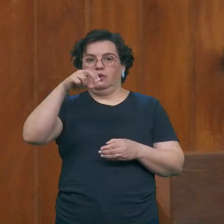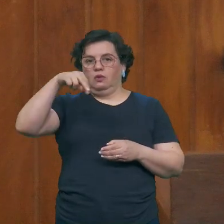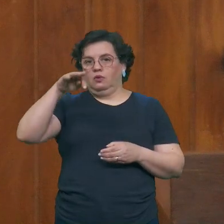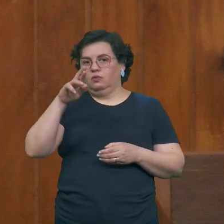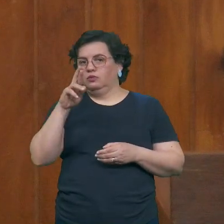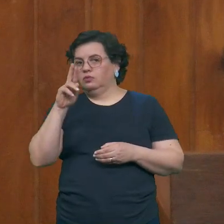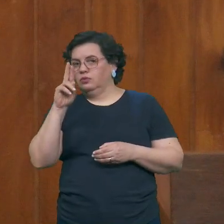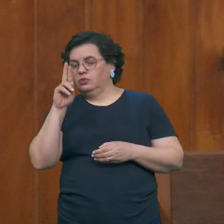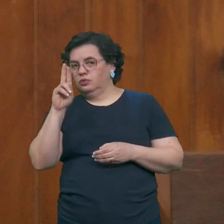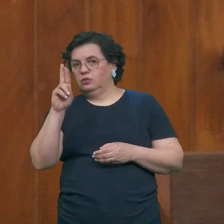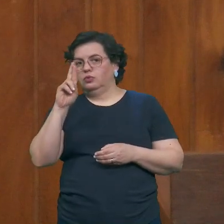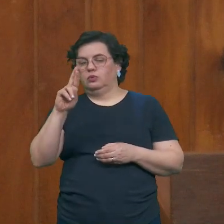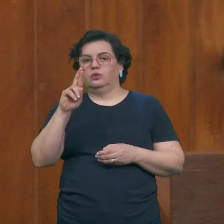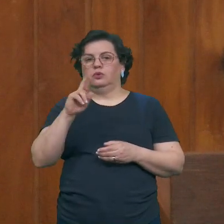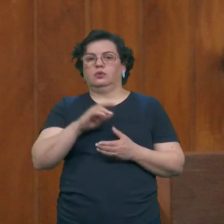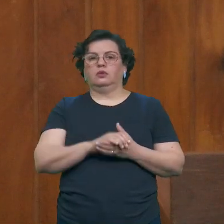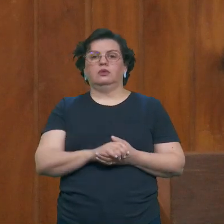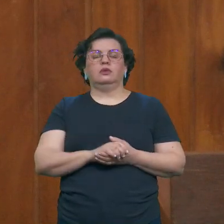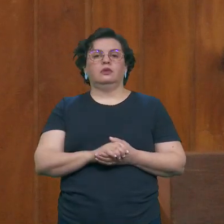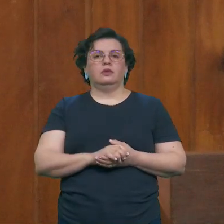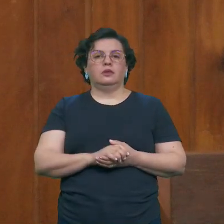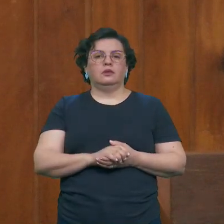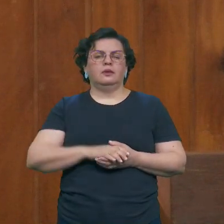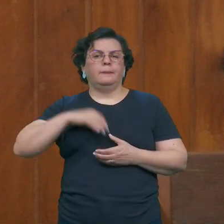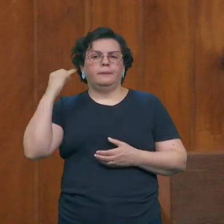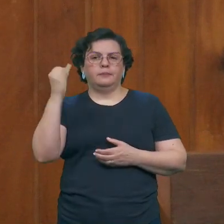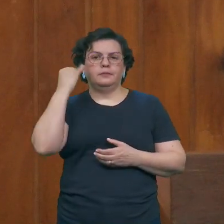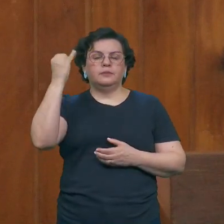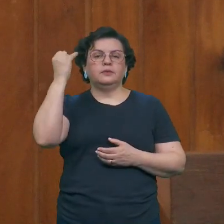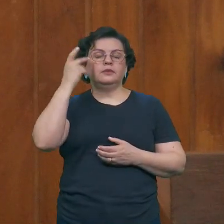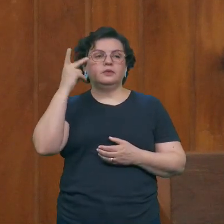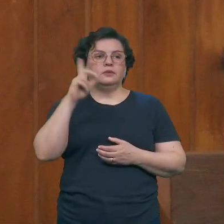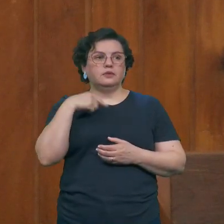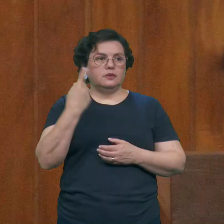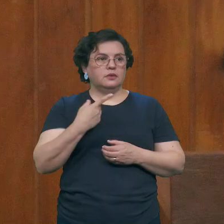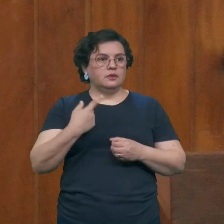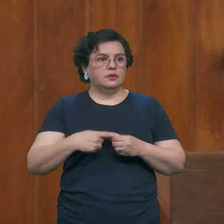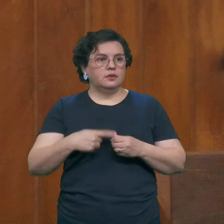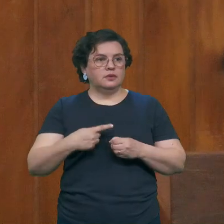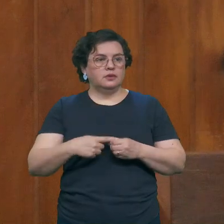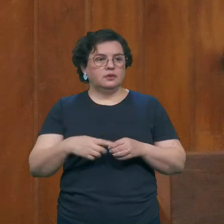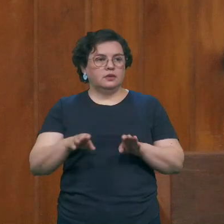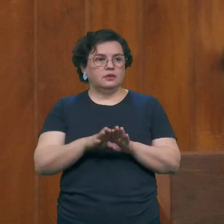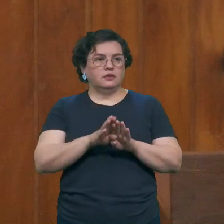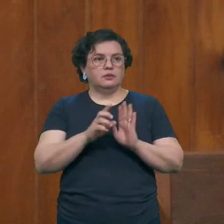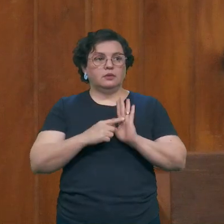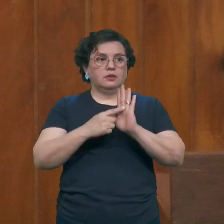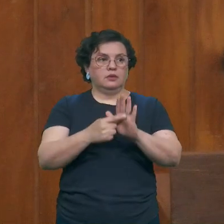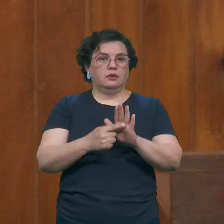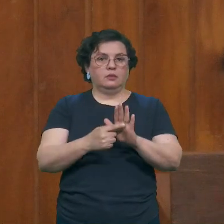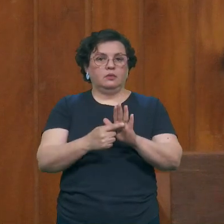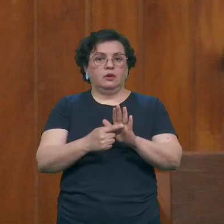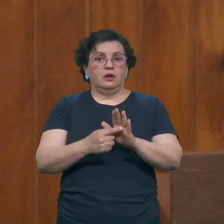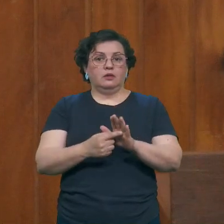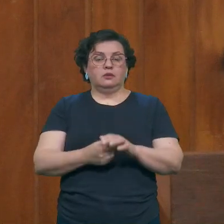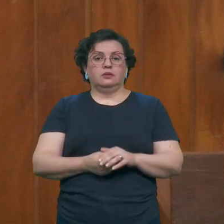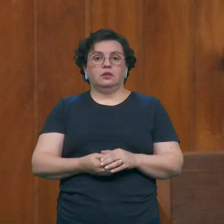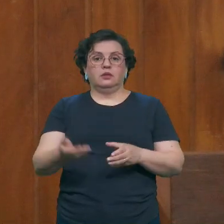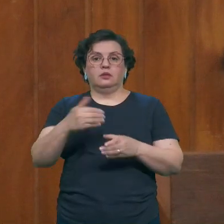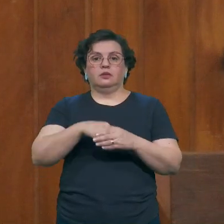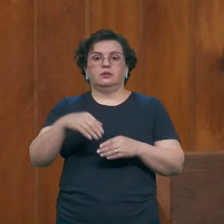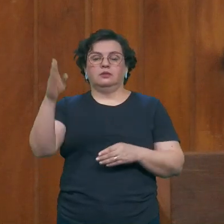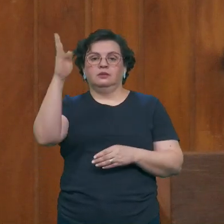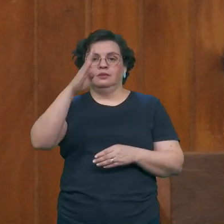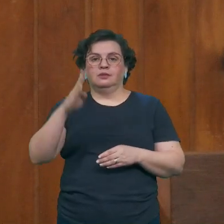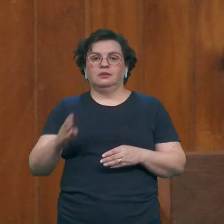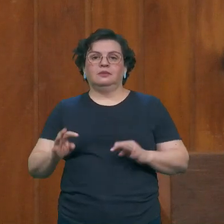É algo importante para a nossa cidade, que se destaca a nível de Brasil, todo o trabalho